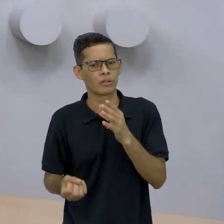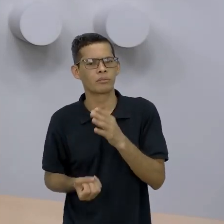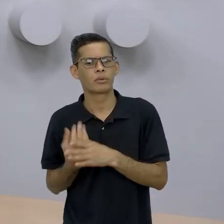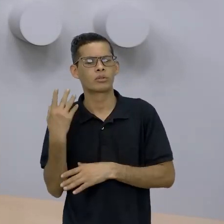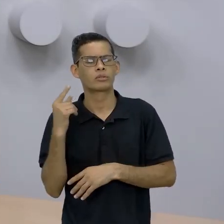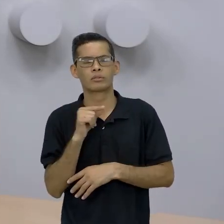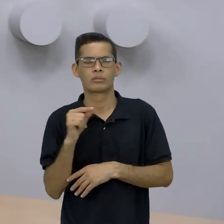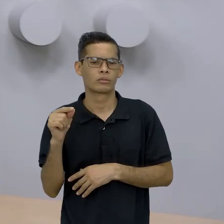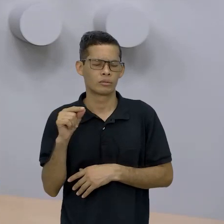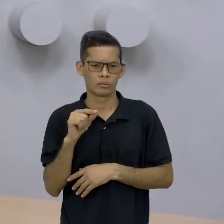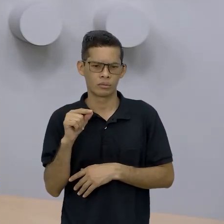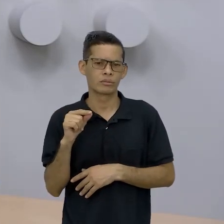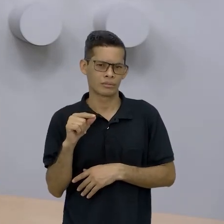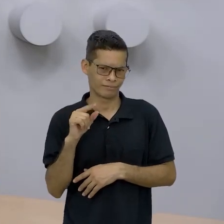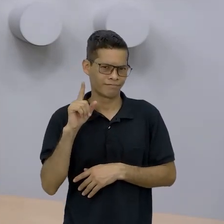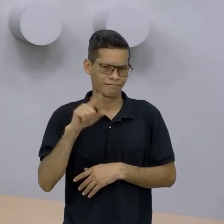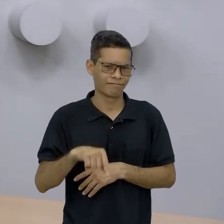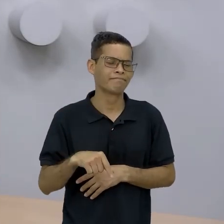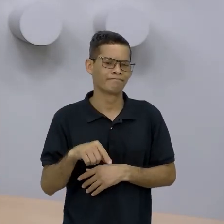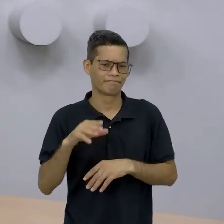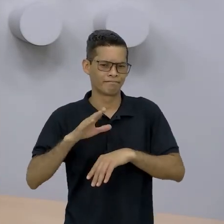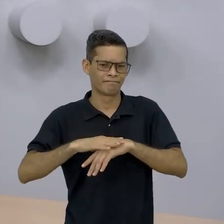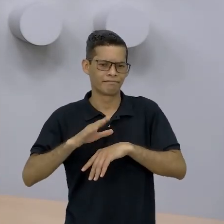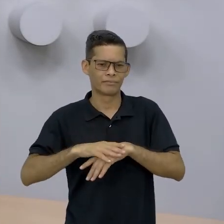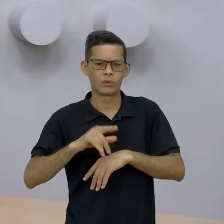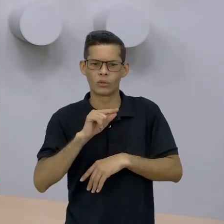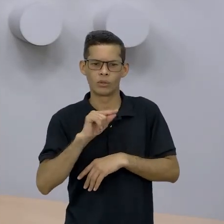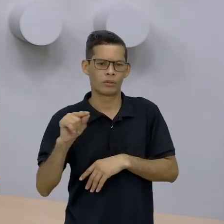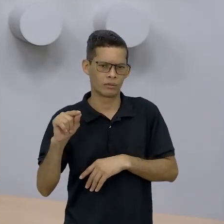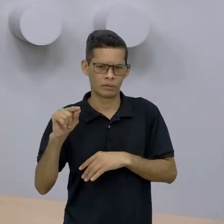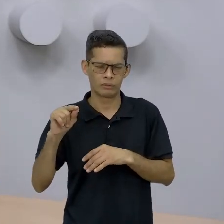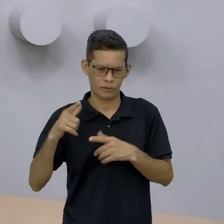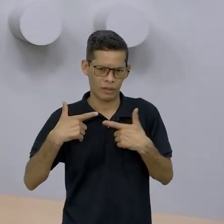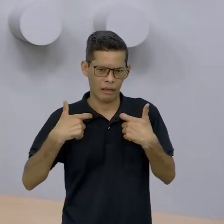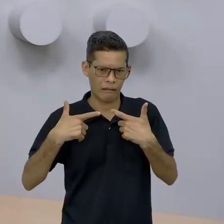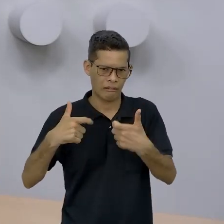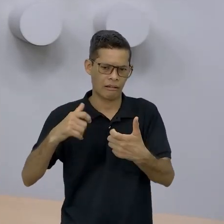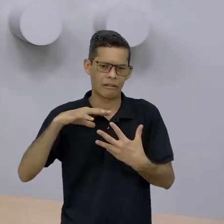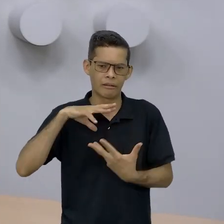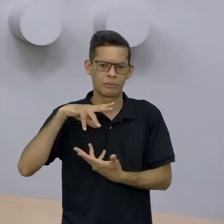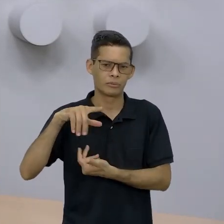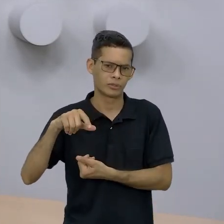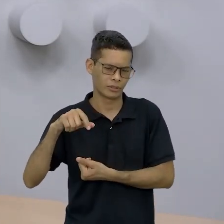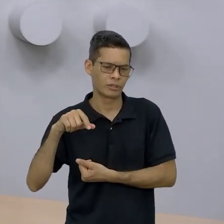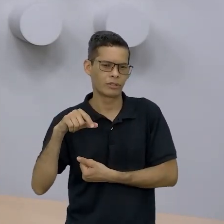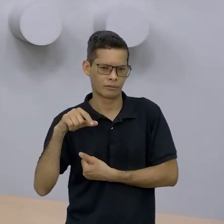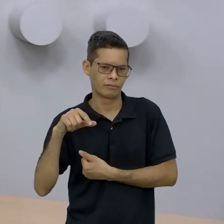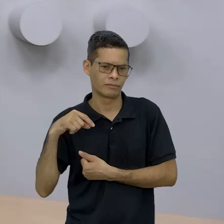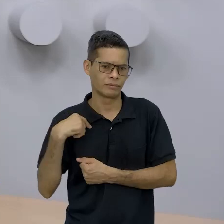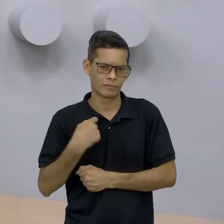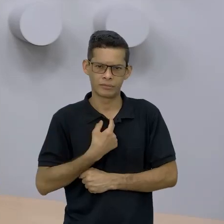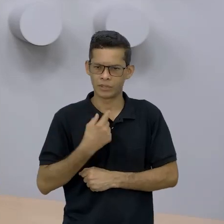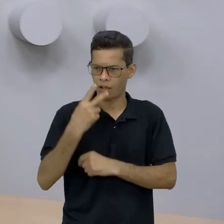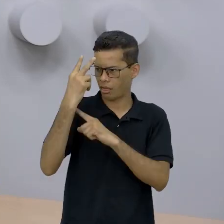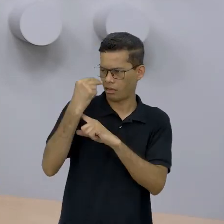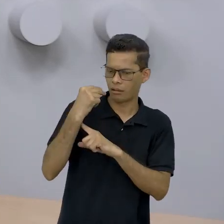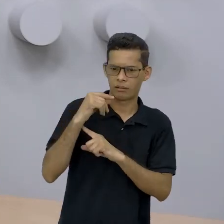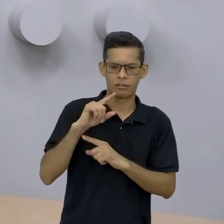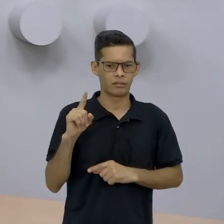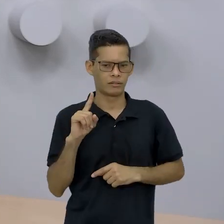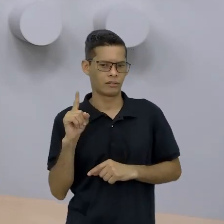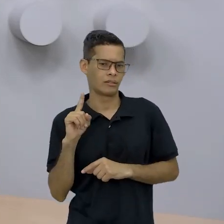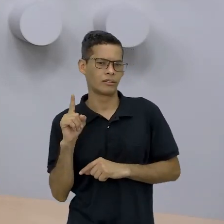bombas, carnificina, exato. o açougue, que foi a Primeira Guerra Mundial. E não nos deixemos enganar. A guerra